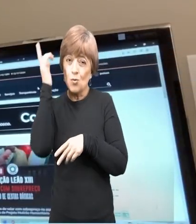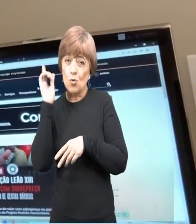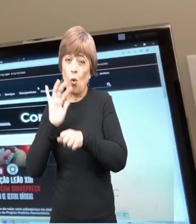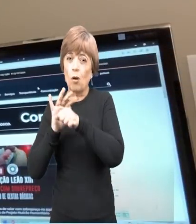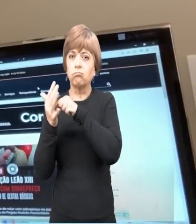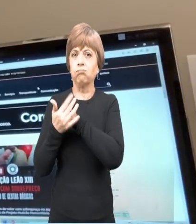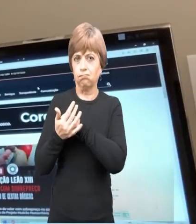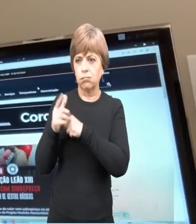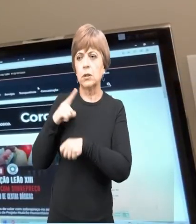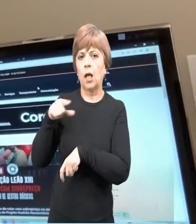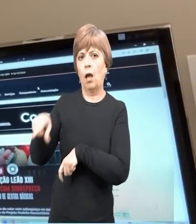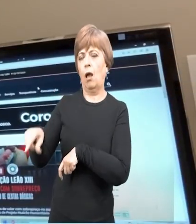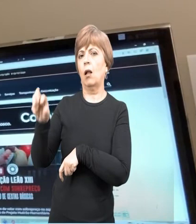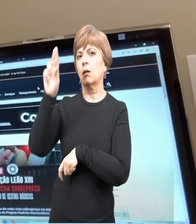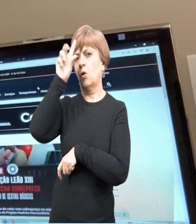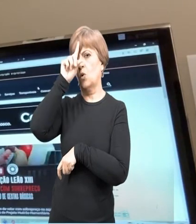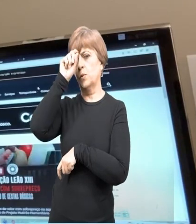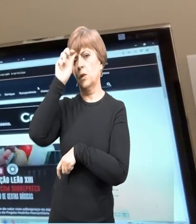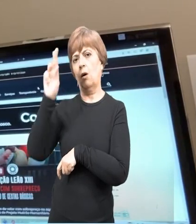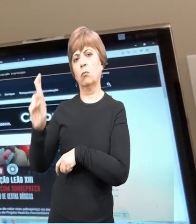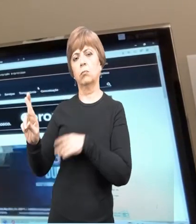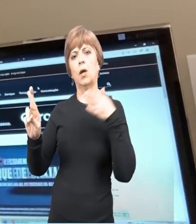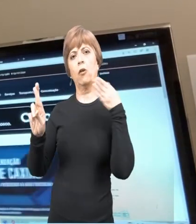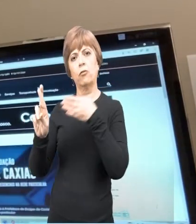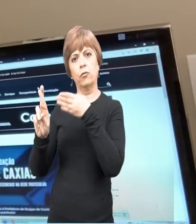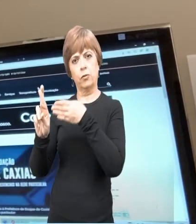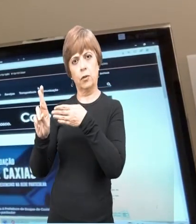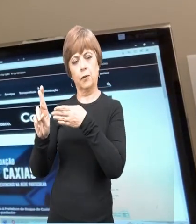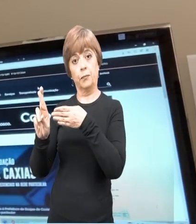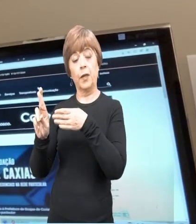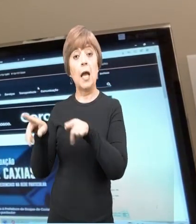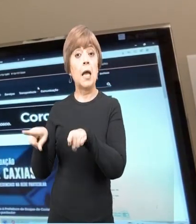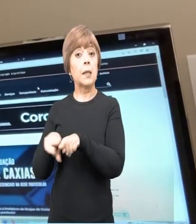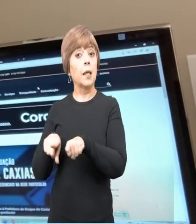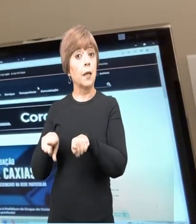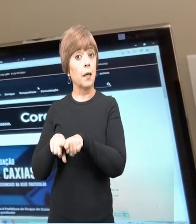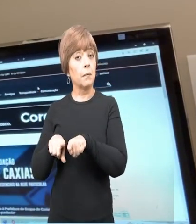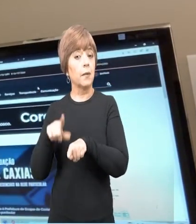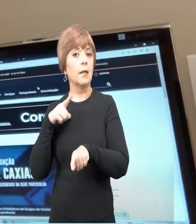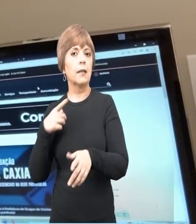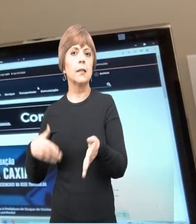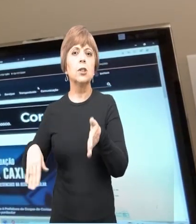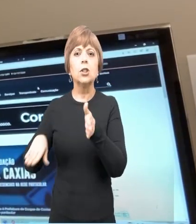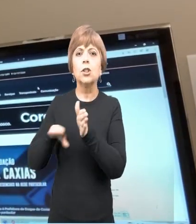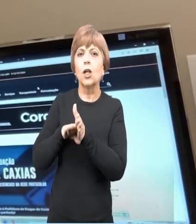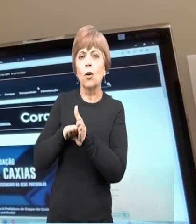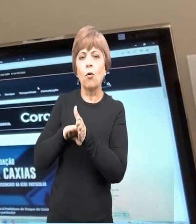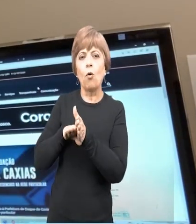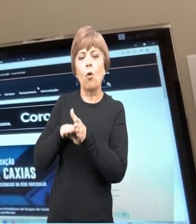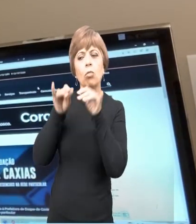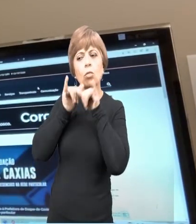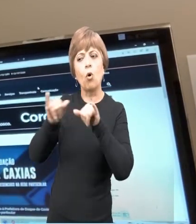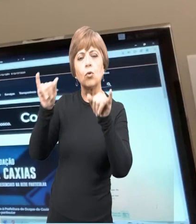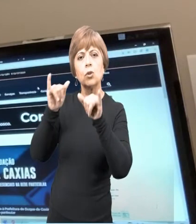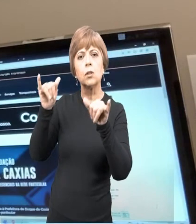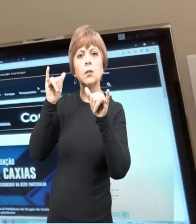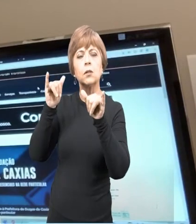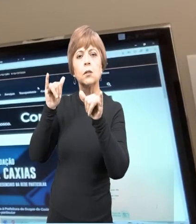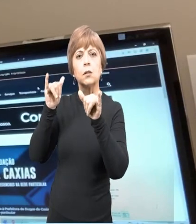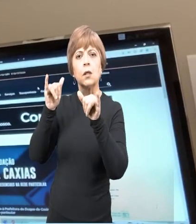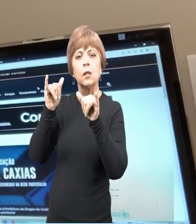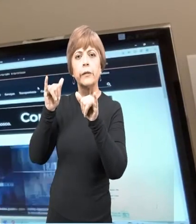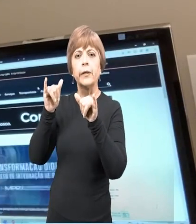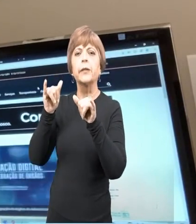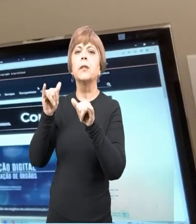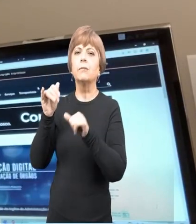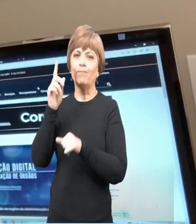Público segue atento e chegando novas notícias de irregularidades no